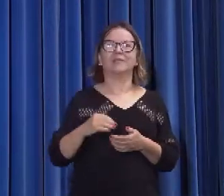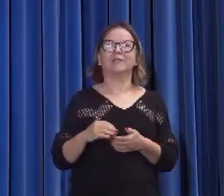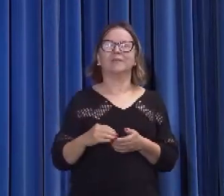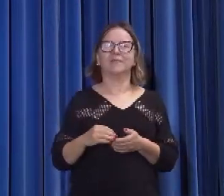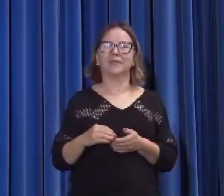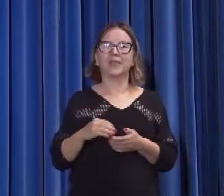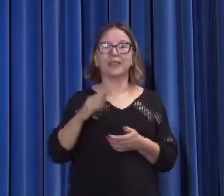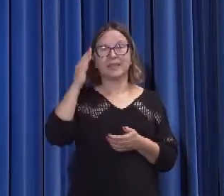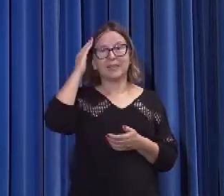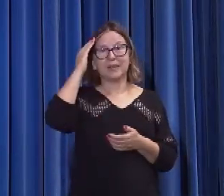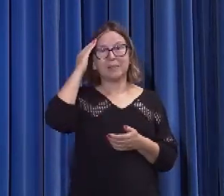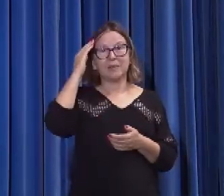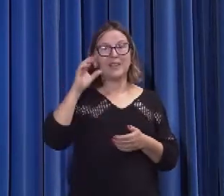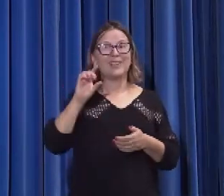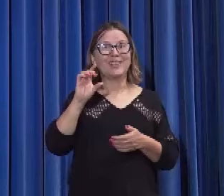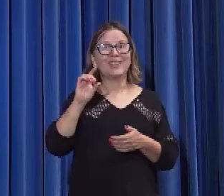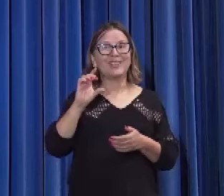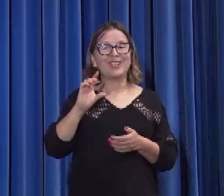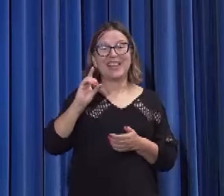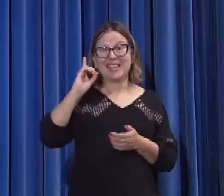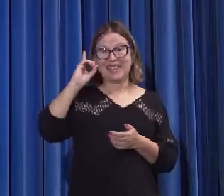manter um caminho seguro para você?